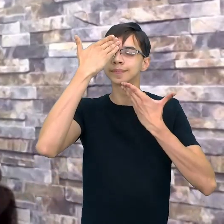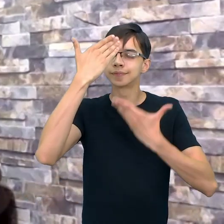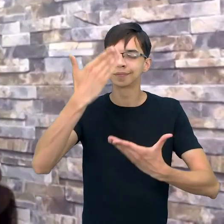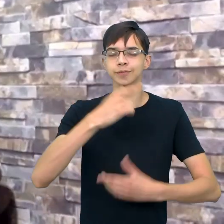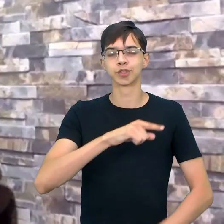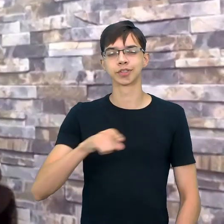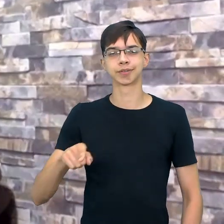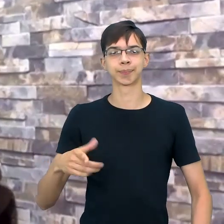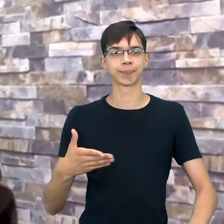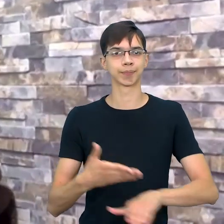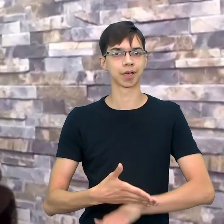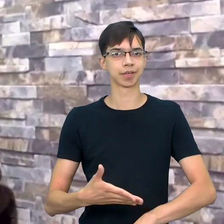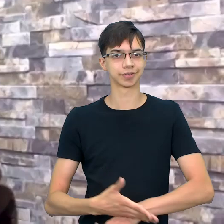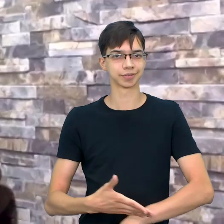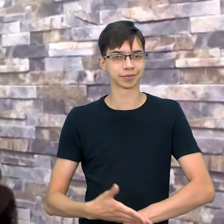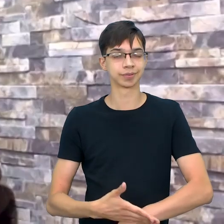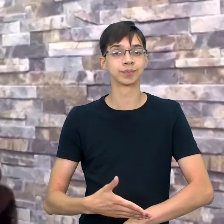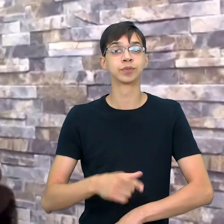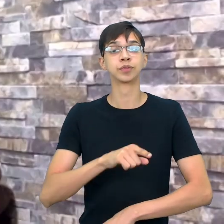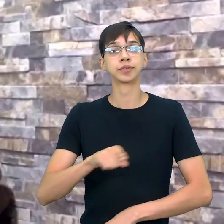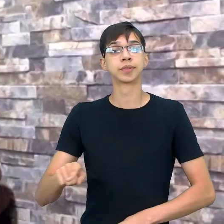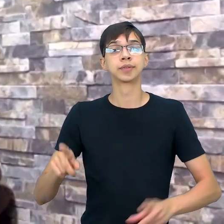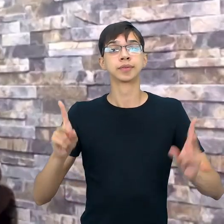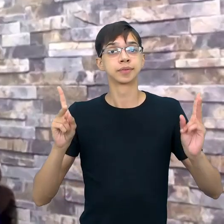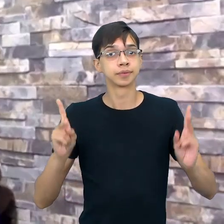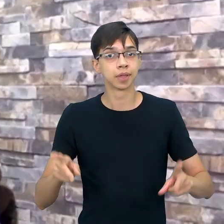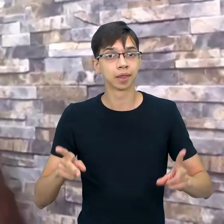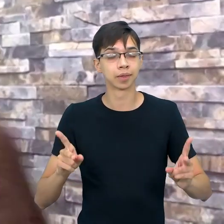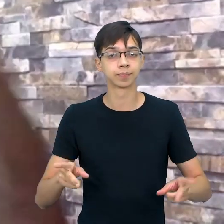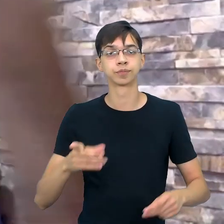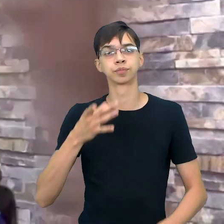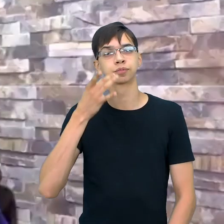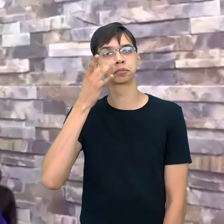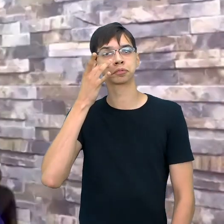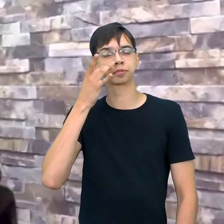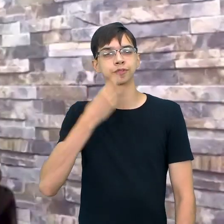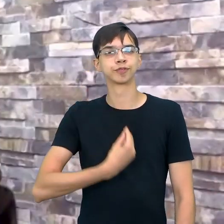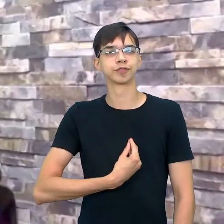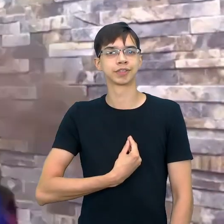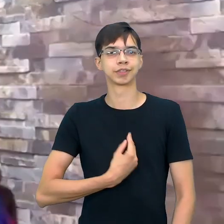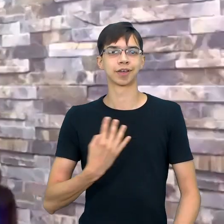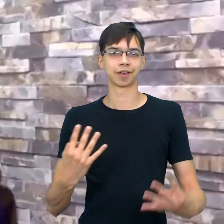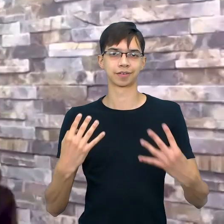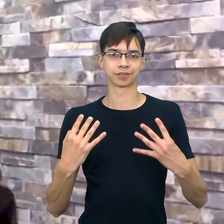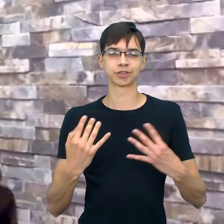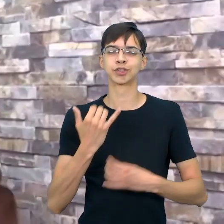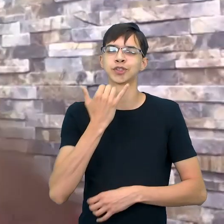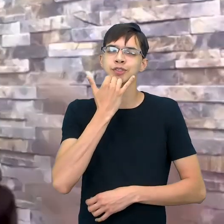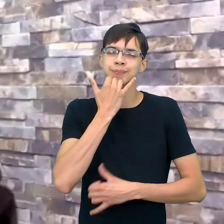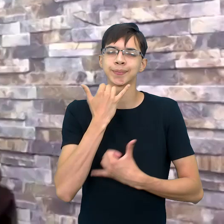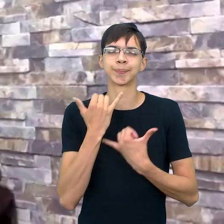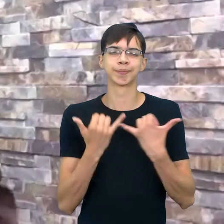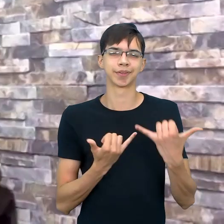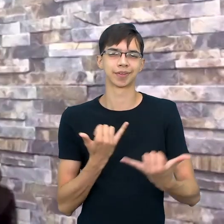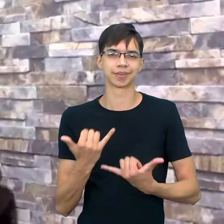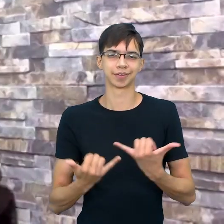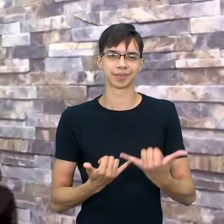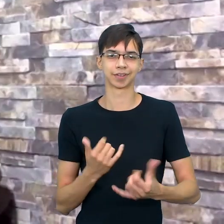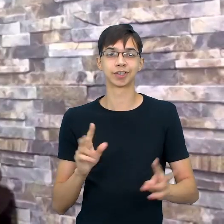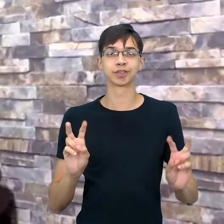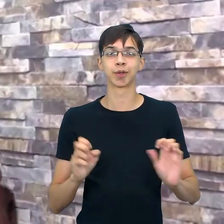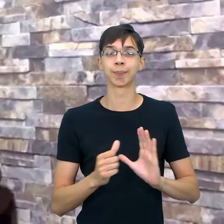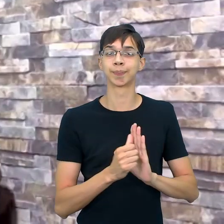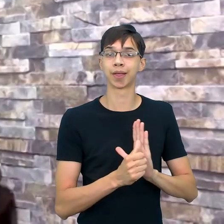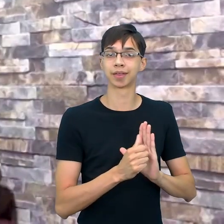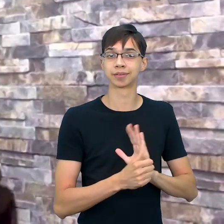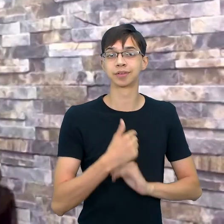pela participação, por estar sempre aqui conosco. Peço desculpa pelas brincadeiras sobre a questão do Padlet, mas